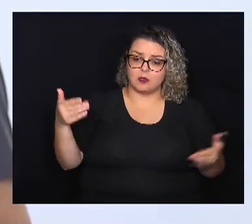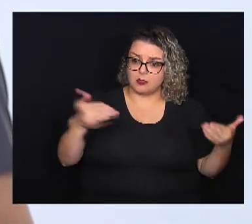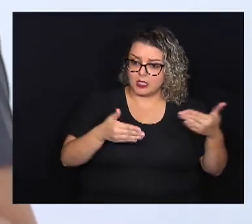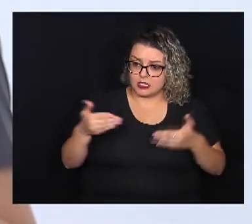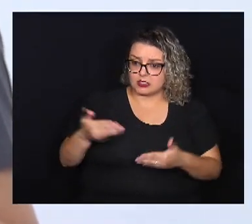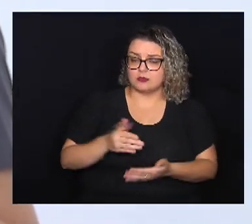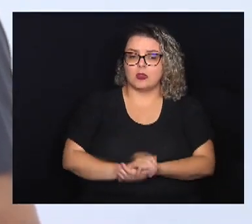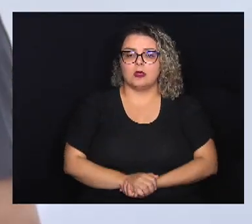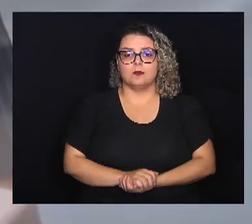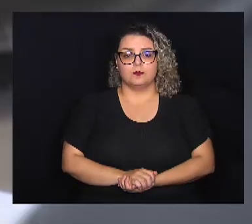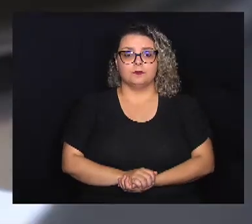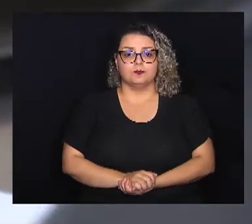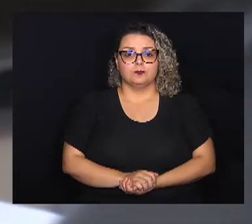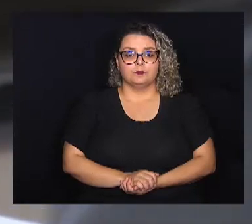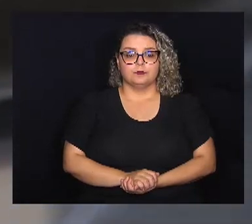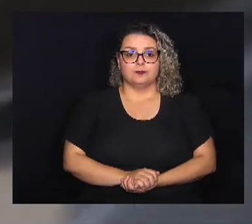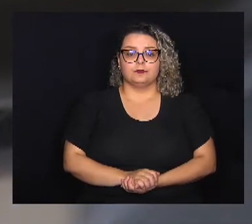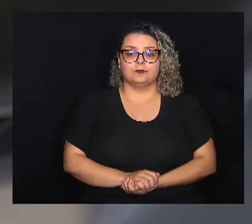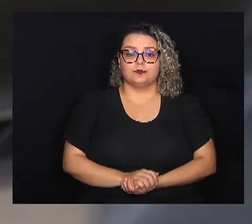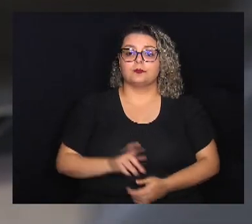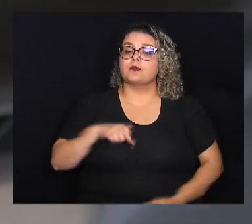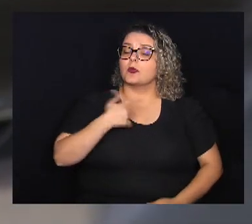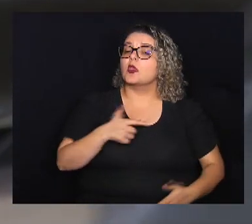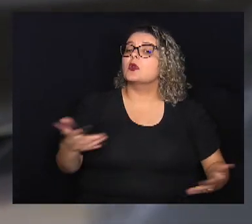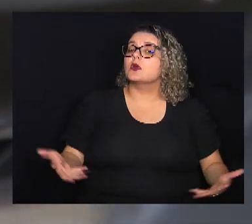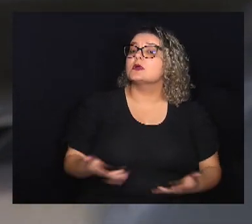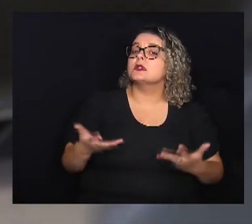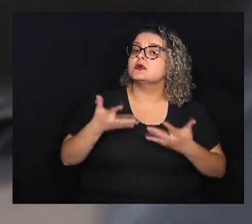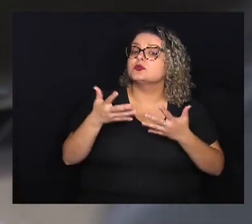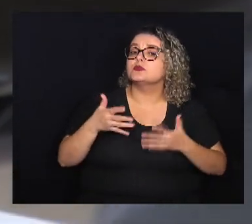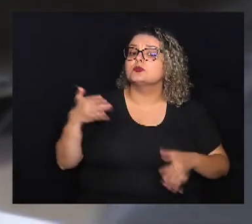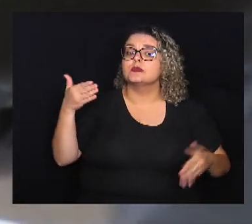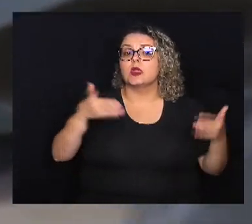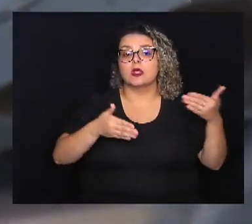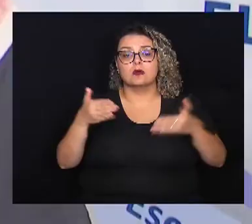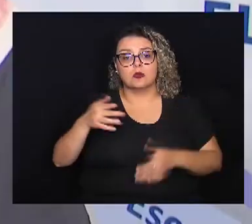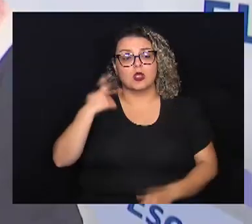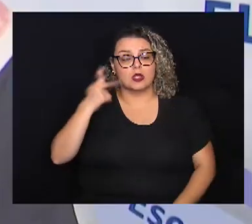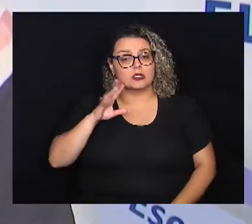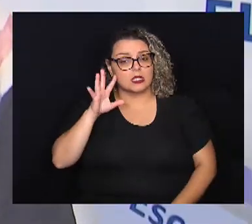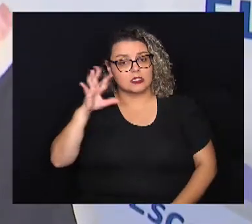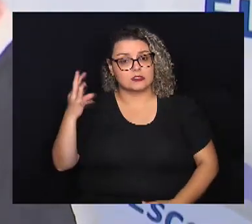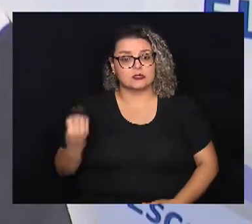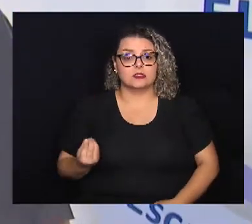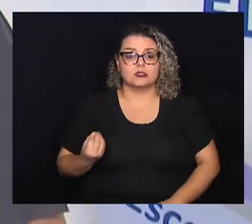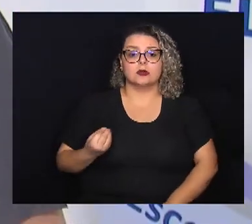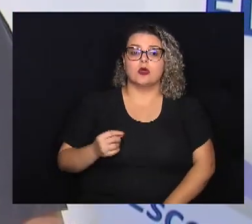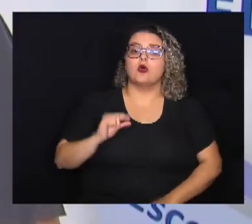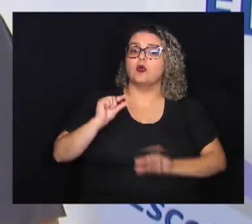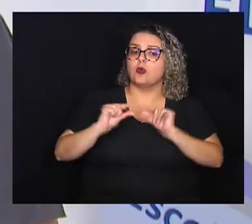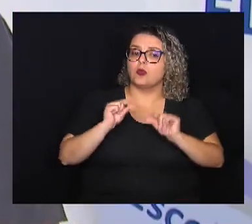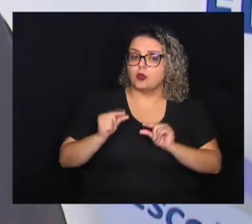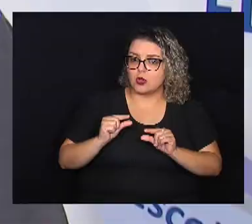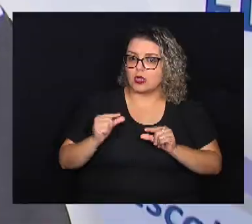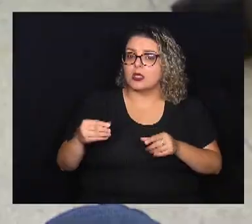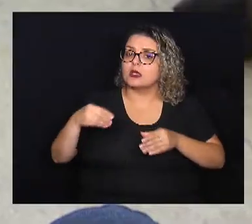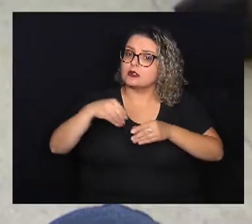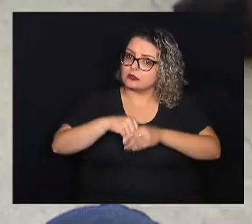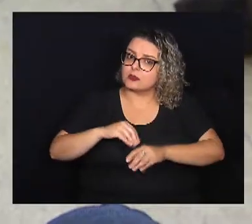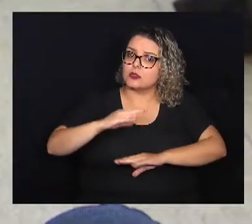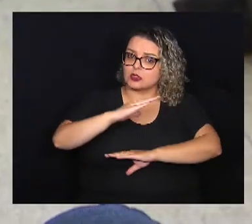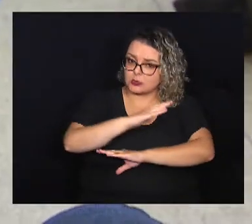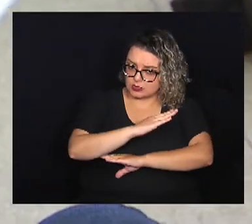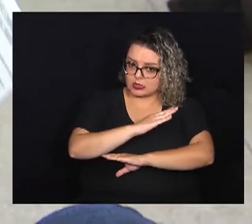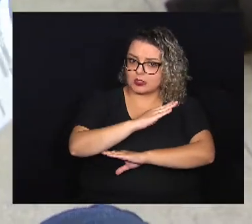Então a gente incentiva a participação política a partir desse conhecimento trazendo um pouquinho da Câmara para dentro da escola